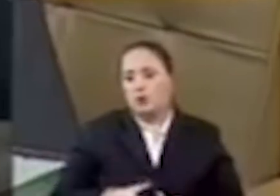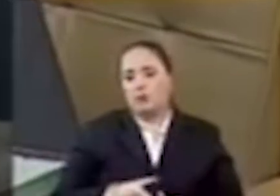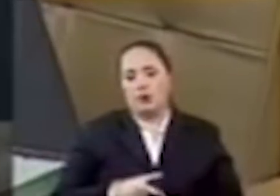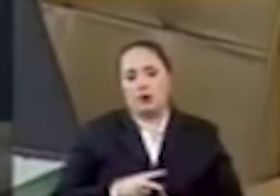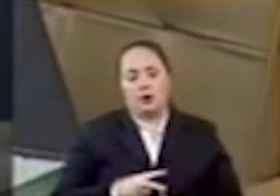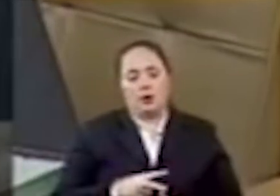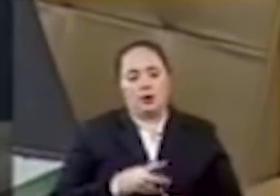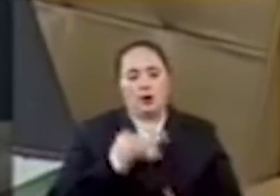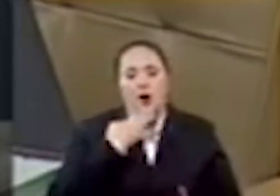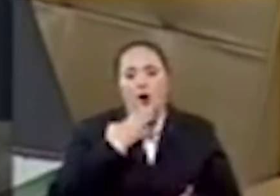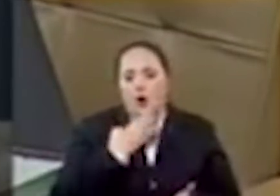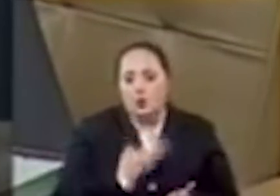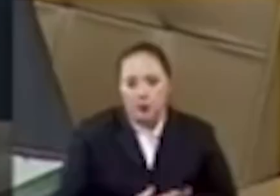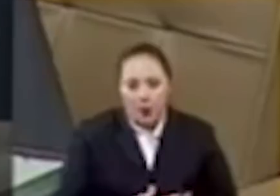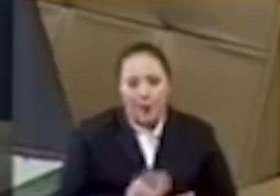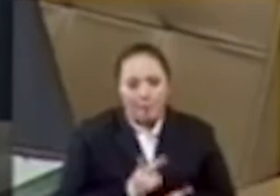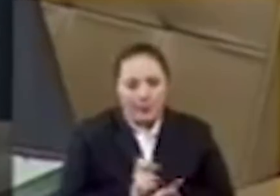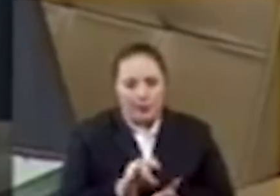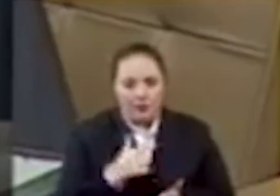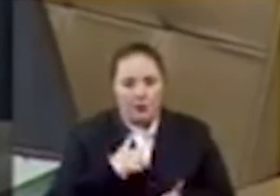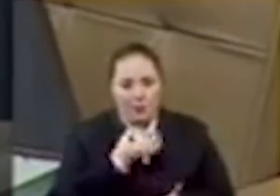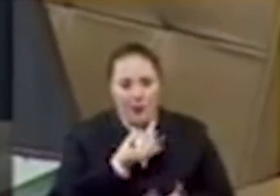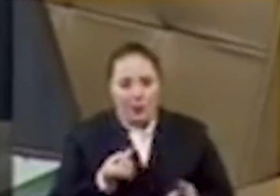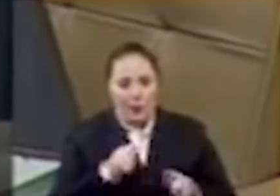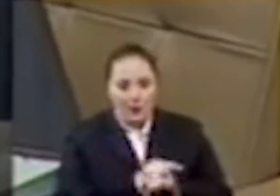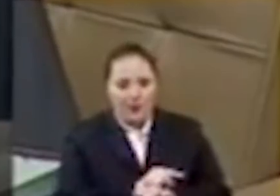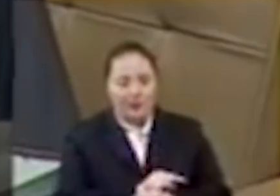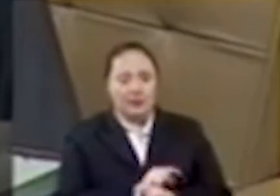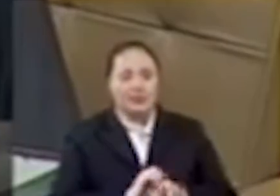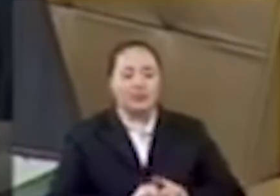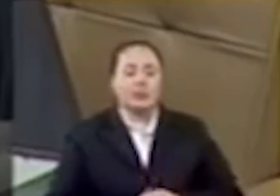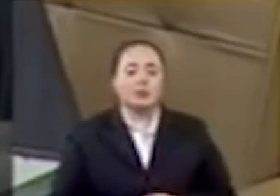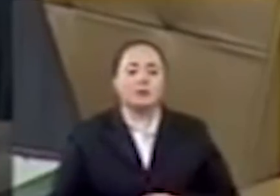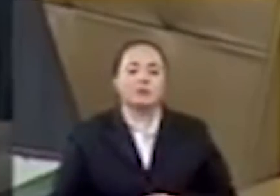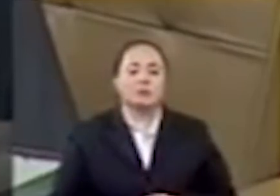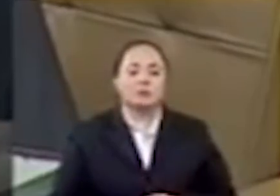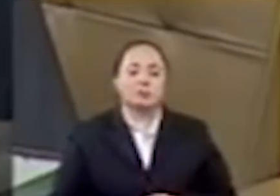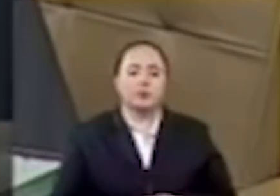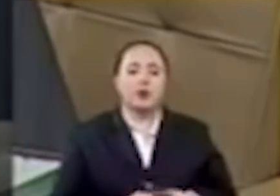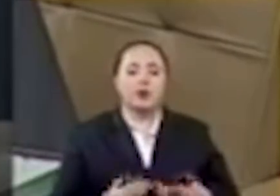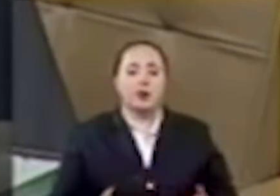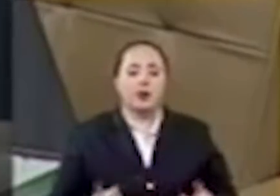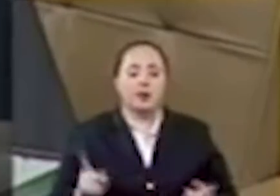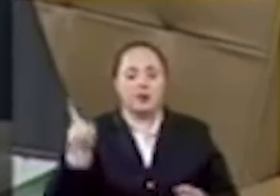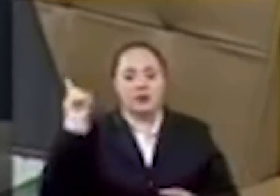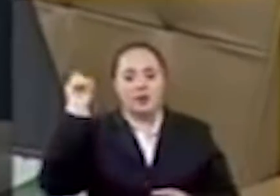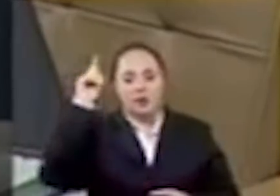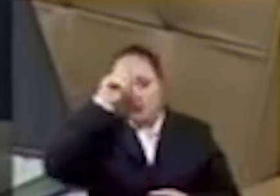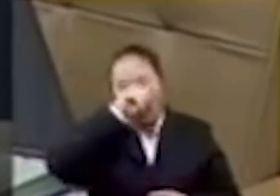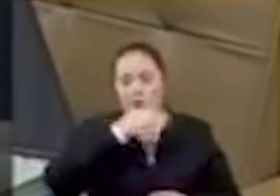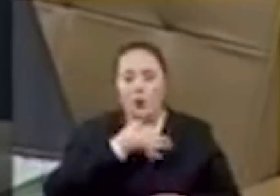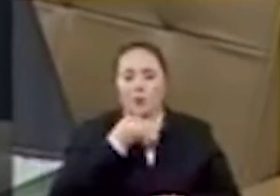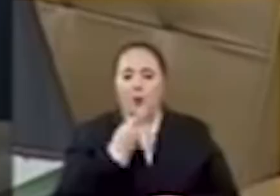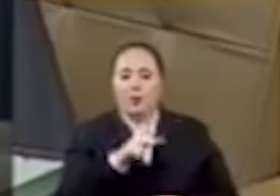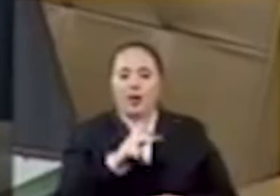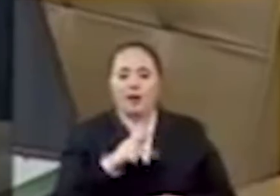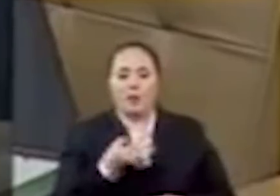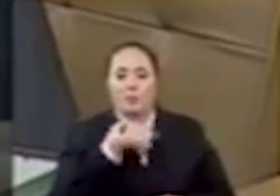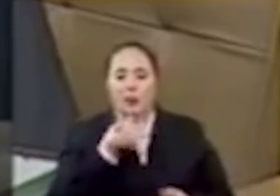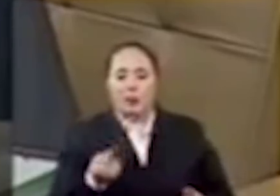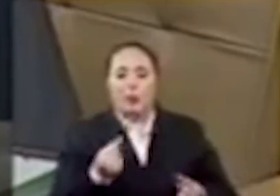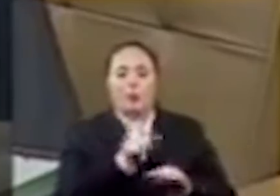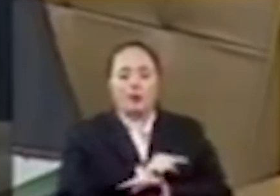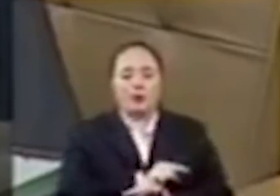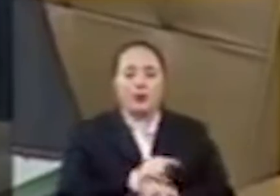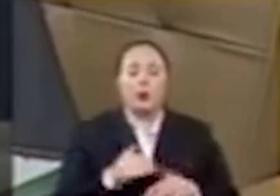quando deles divirjo. E é particularmente difícil divergir de sua excelência